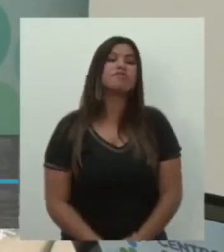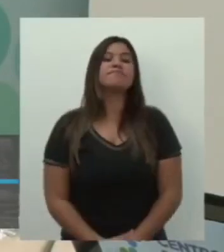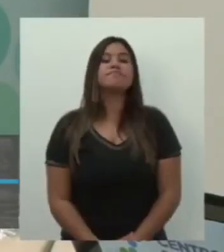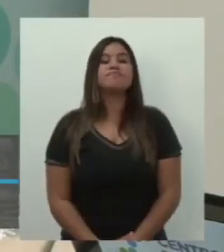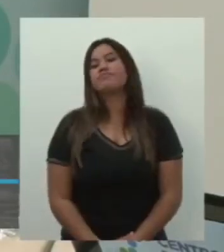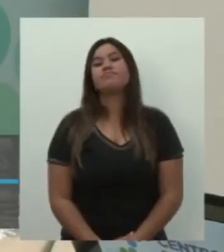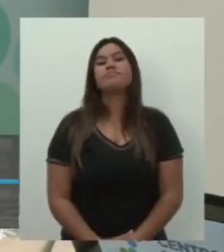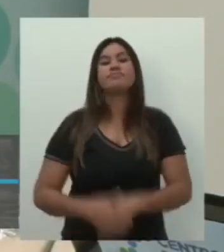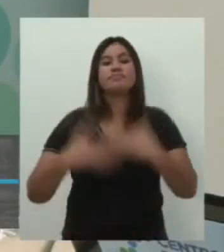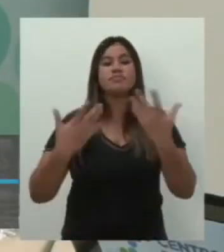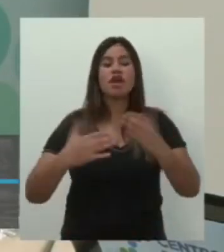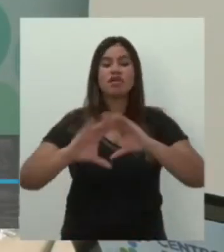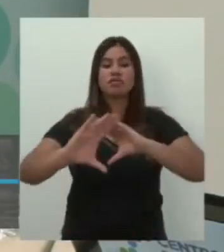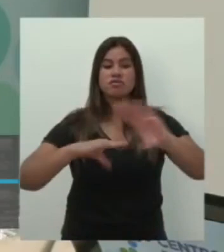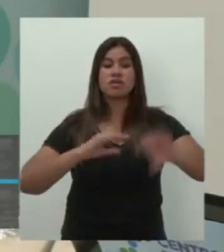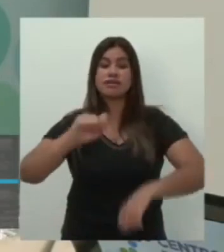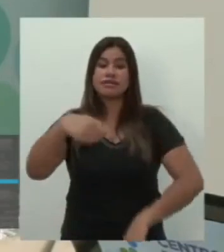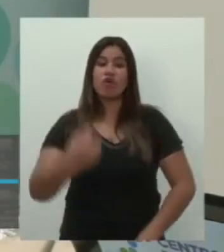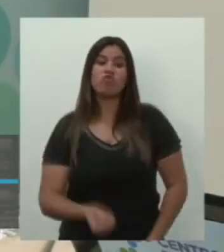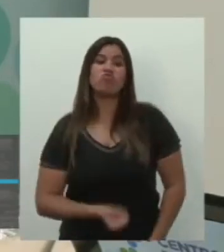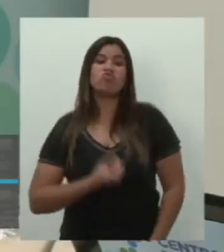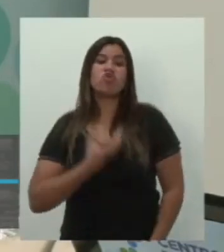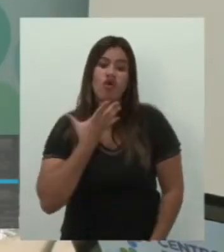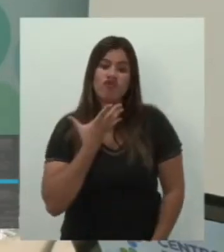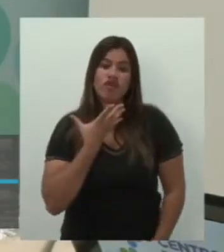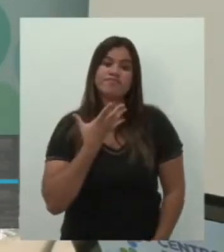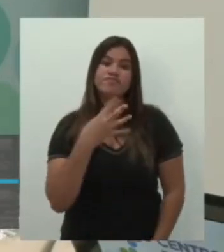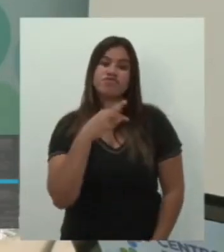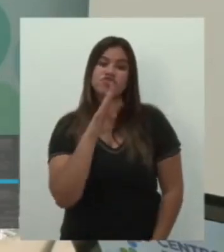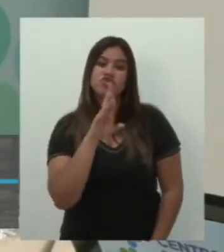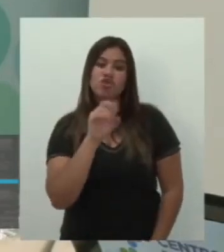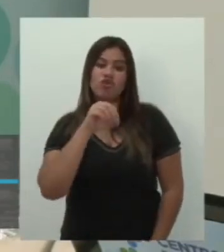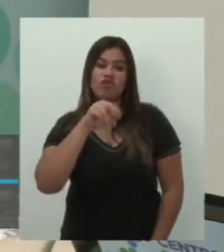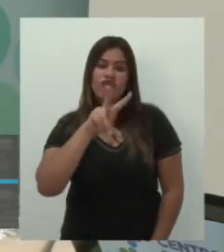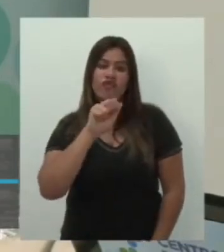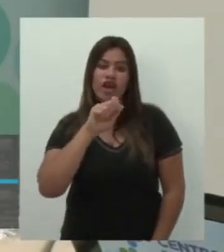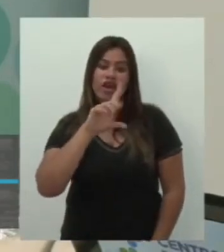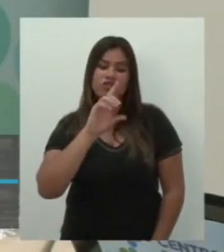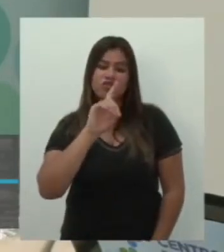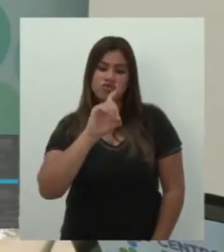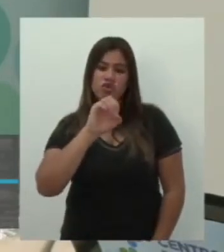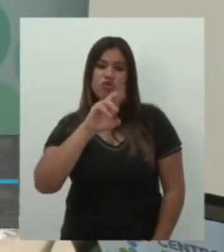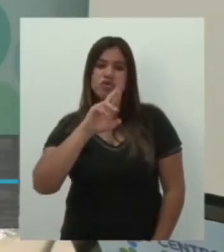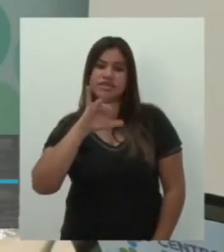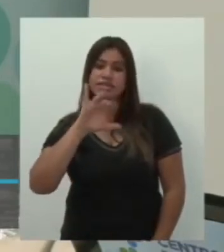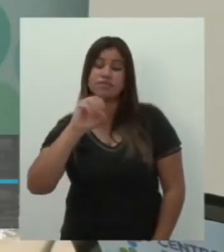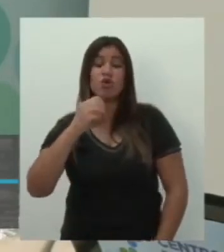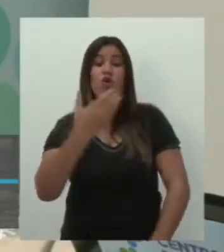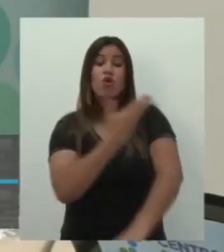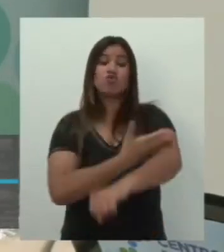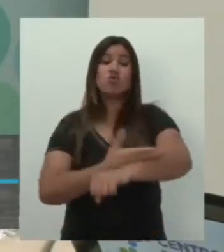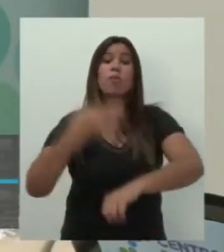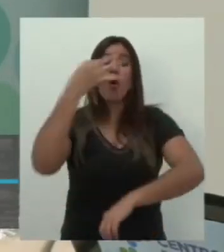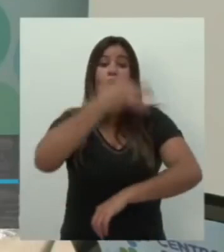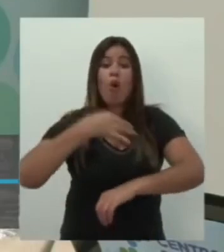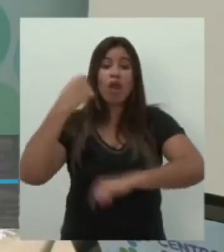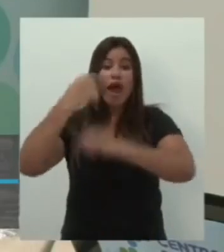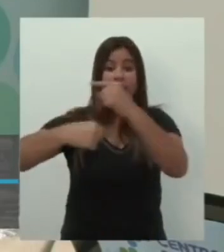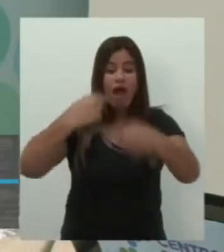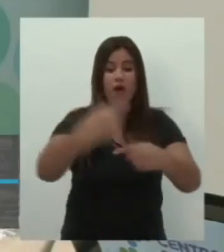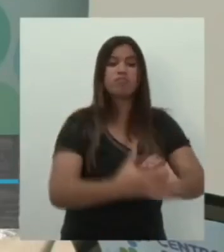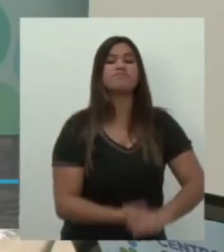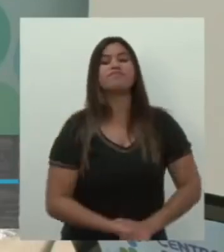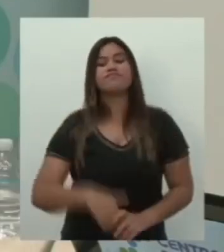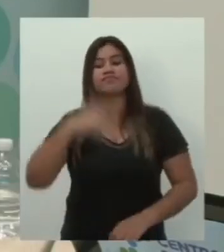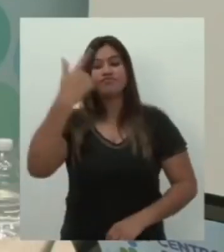Essas cantigas também recebem o nome de trovas, daí o nome trovadorismo, que tem uma tradição oral, beleza? Mais uma perguntinha para vocês,